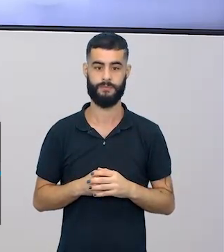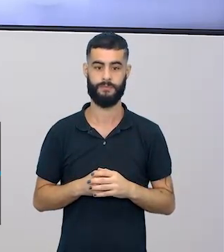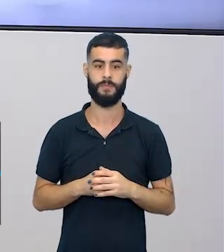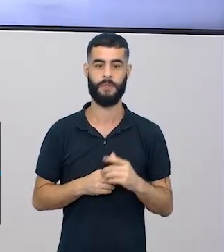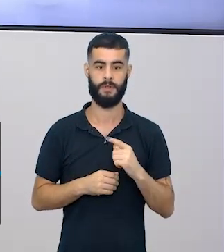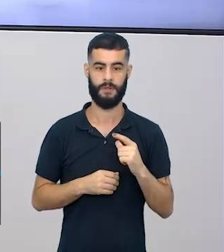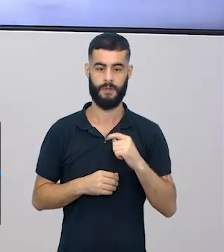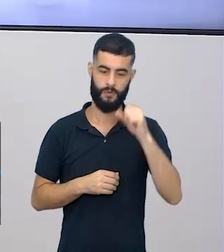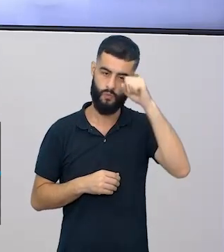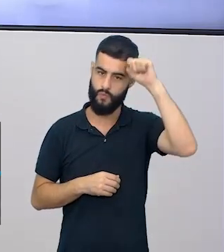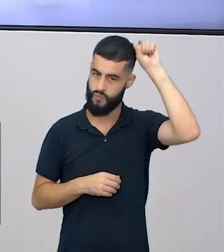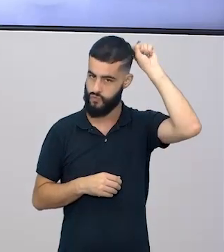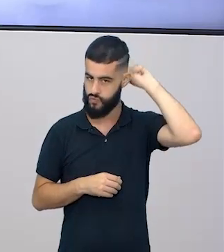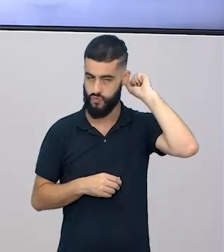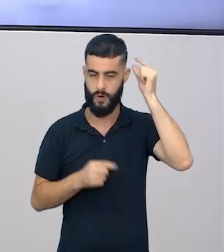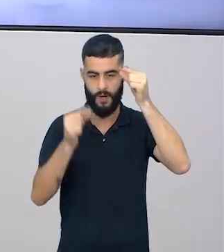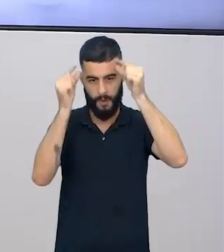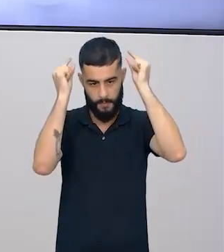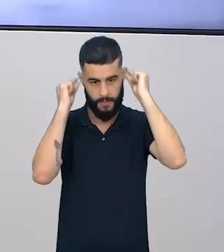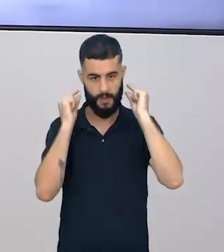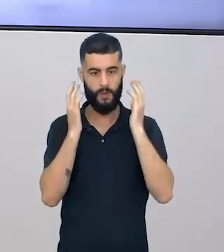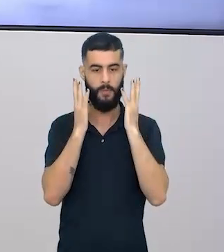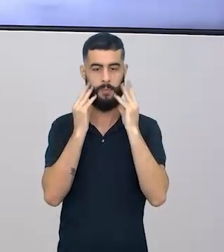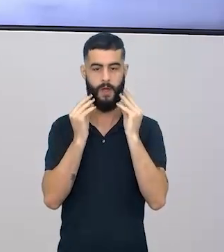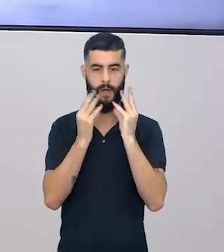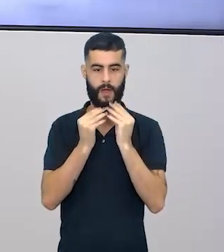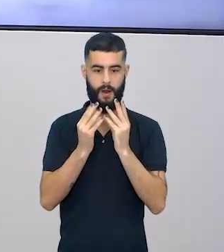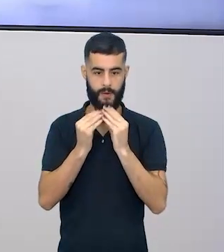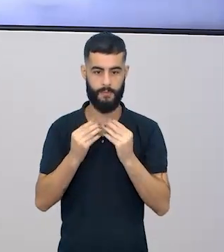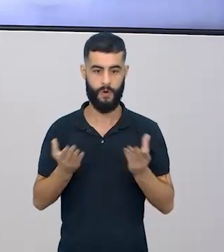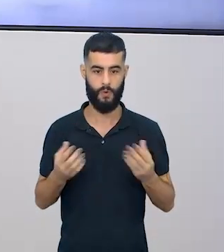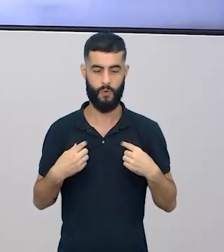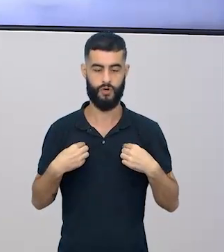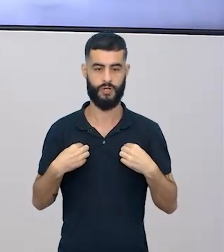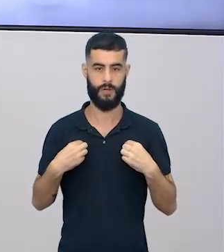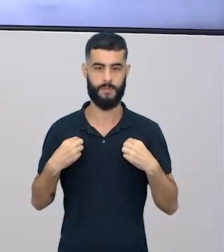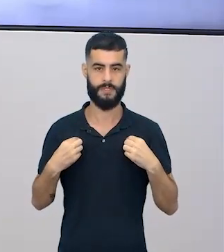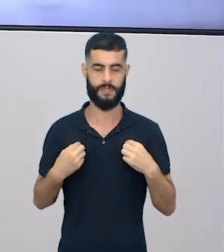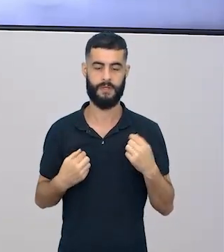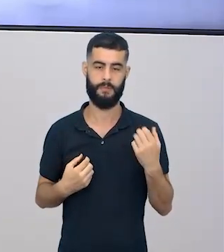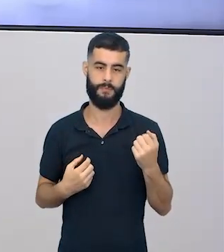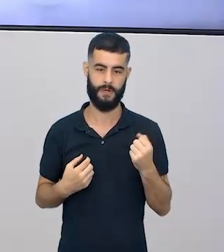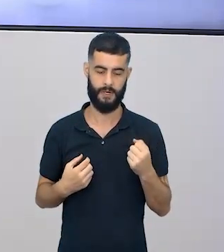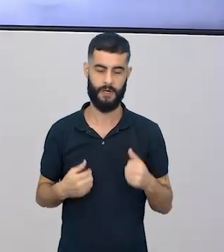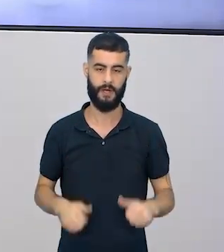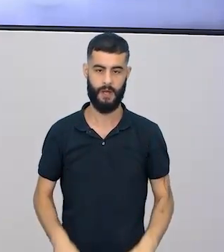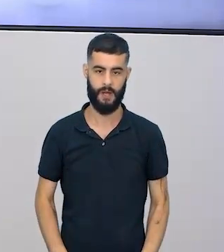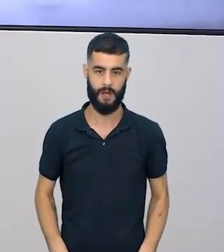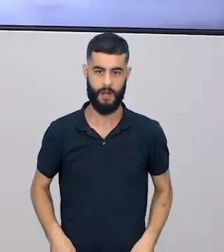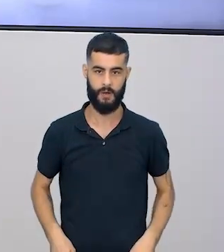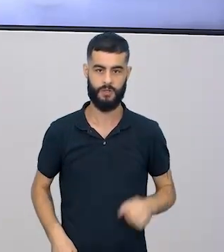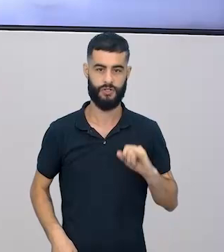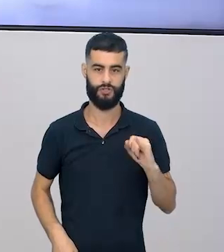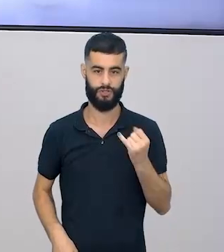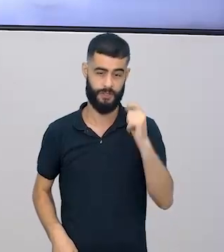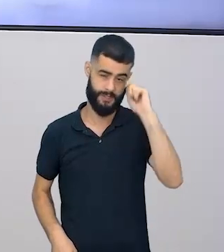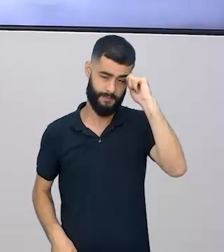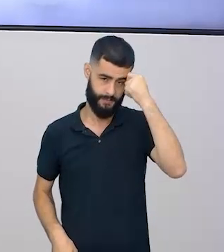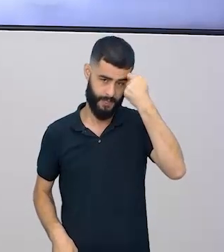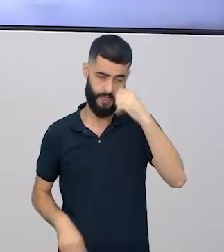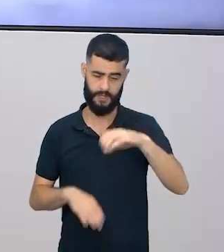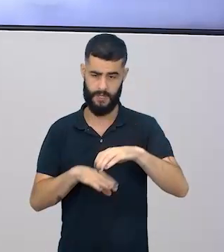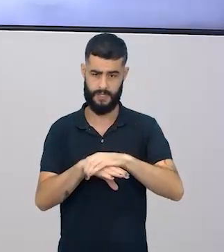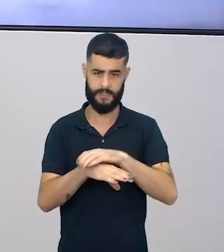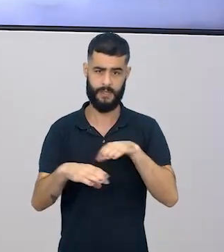à máquina, barba desenhada. Hoje estou com uma camiseta branca, uma calça jeans preta e um tênis preto. Mas não